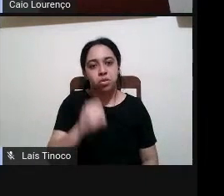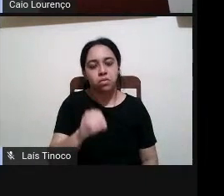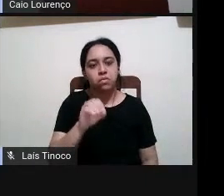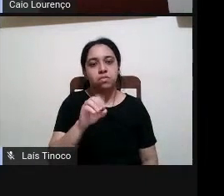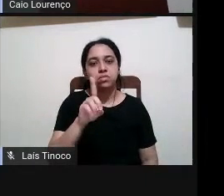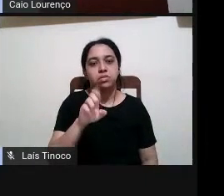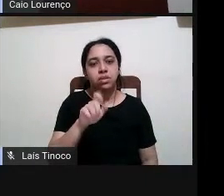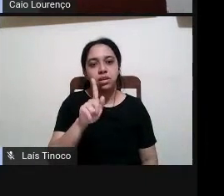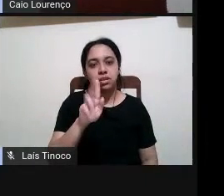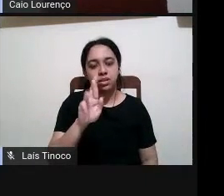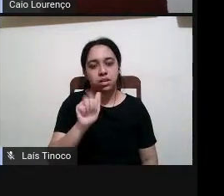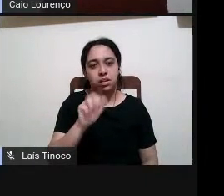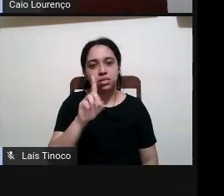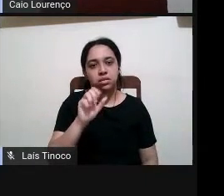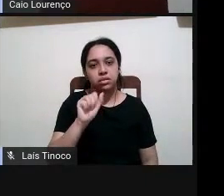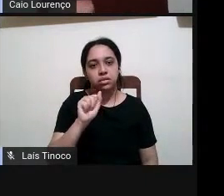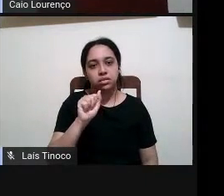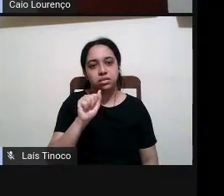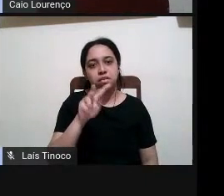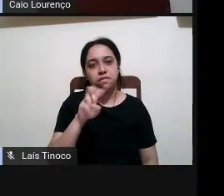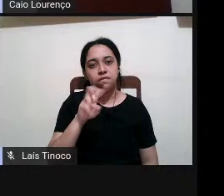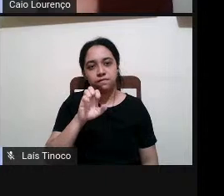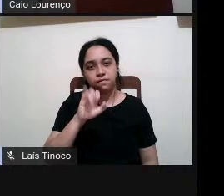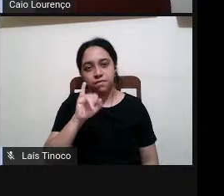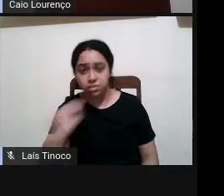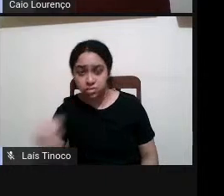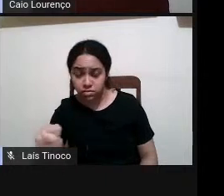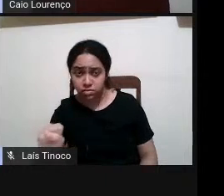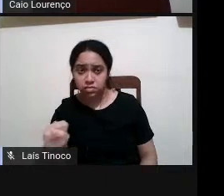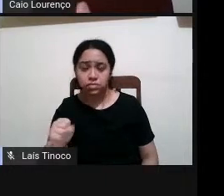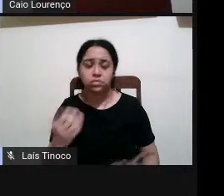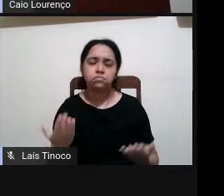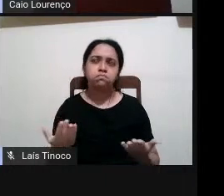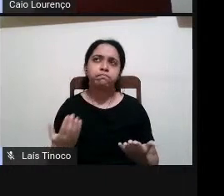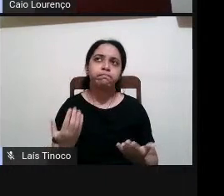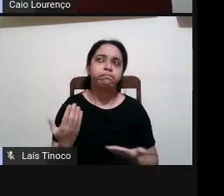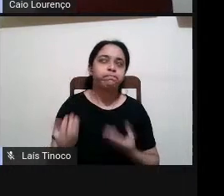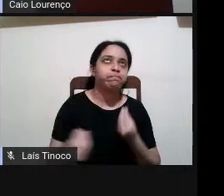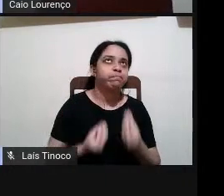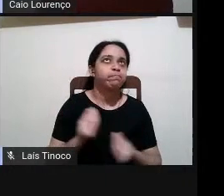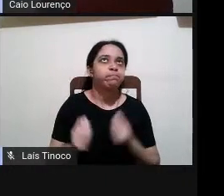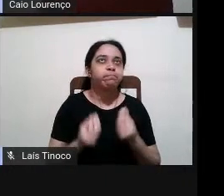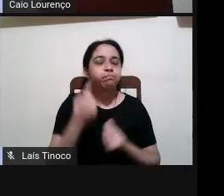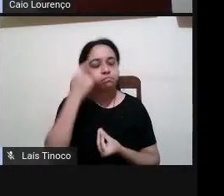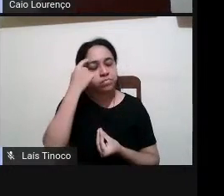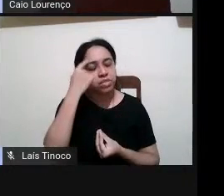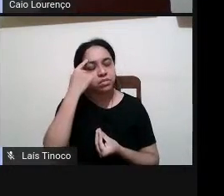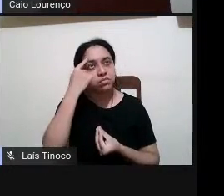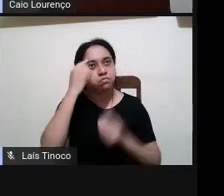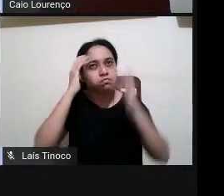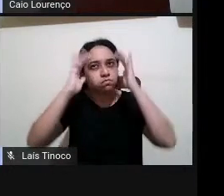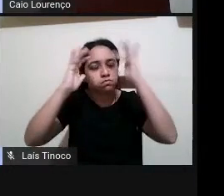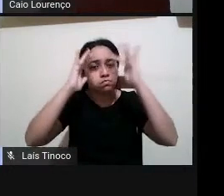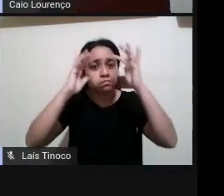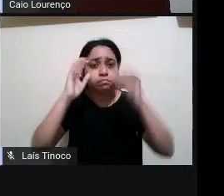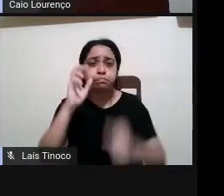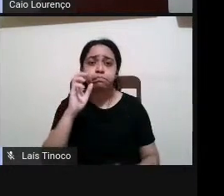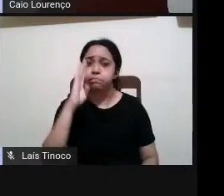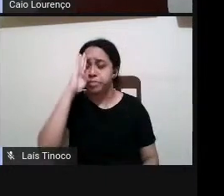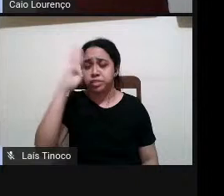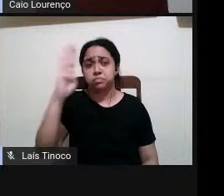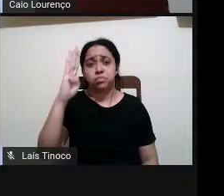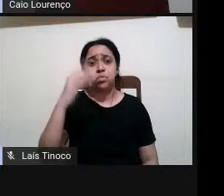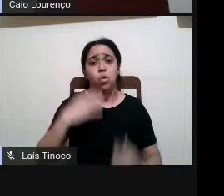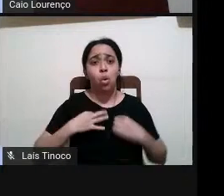sintéticos, eles nós podemos começar a pensar em utilizar principalmente roupas